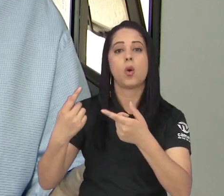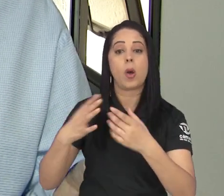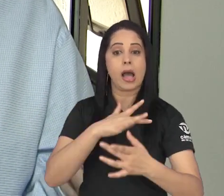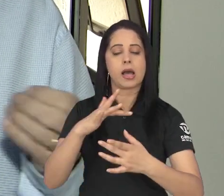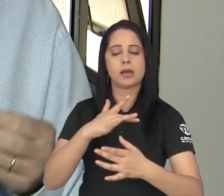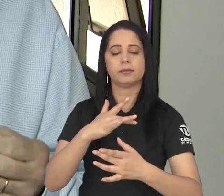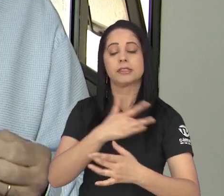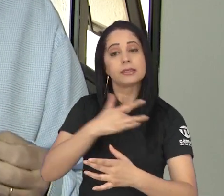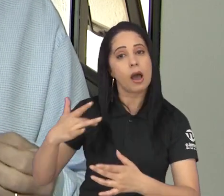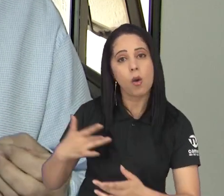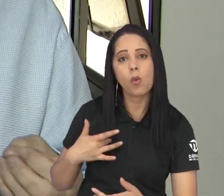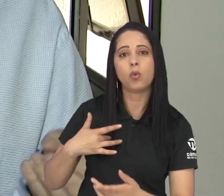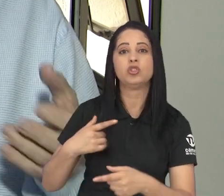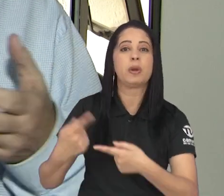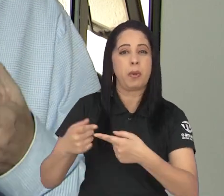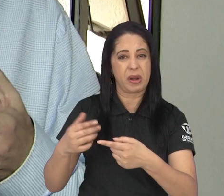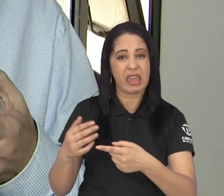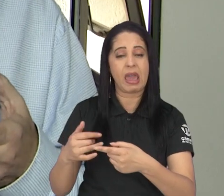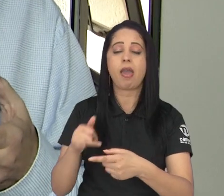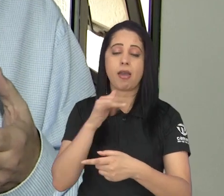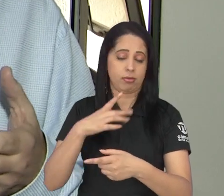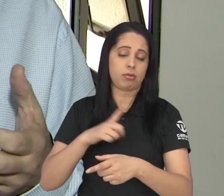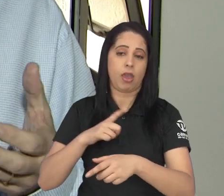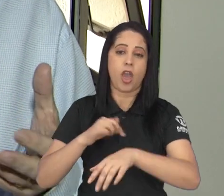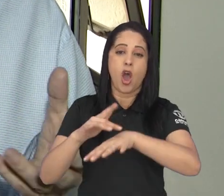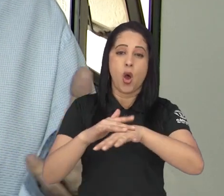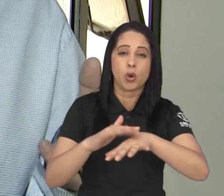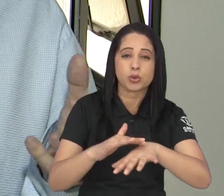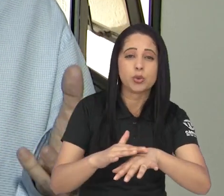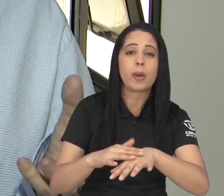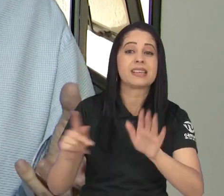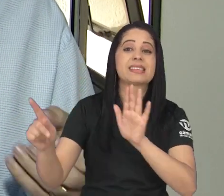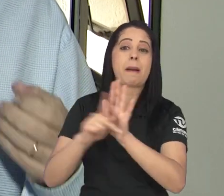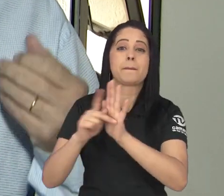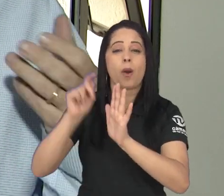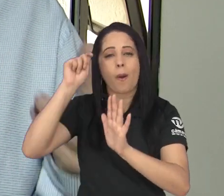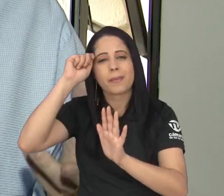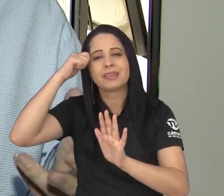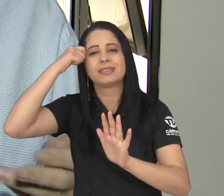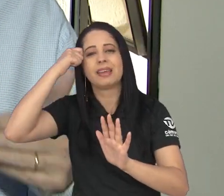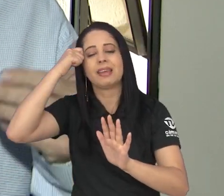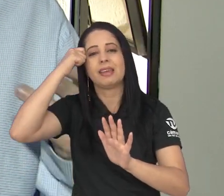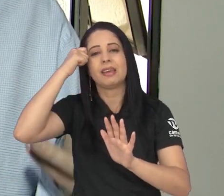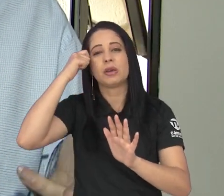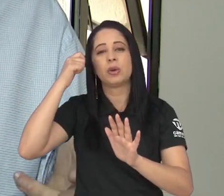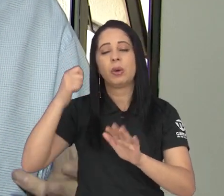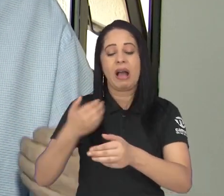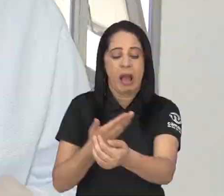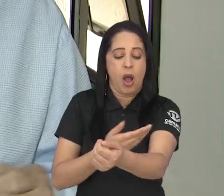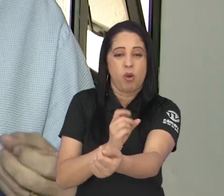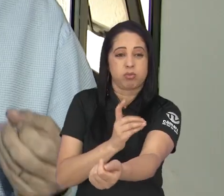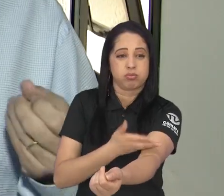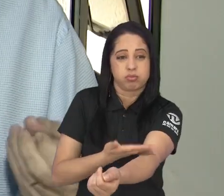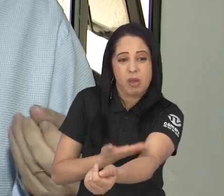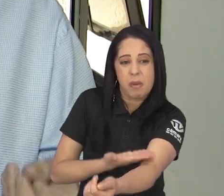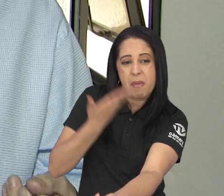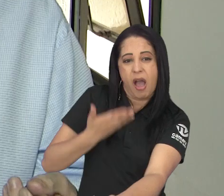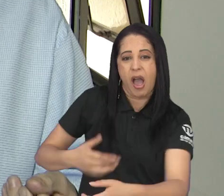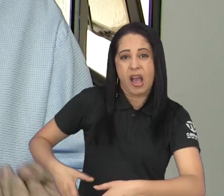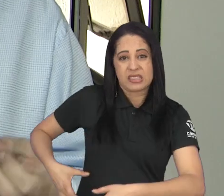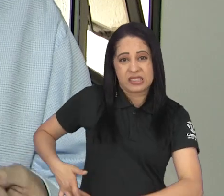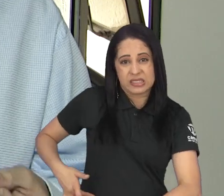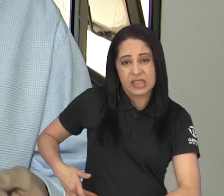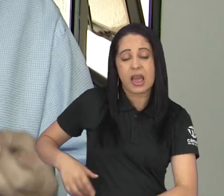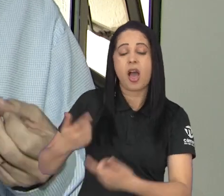Saúde existe em doenças que predominam na na população negra como a hipertensão doença renal eu acho que é o papel